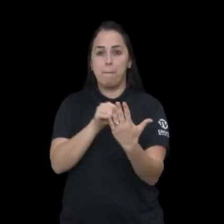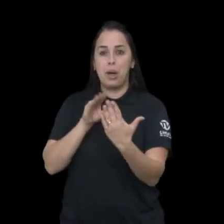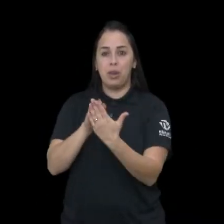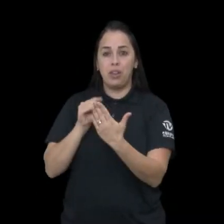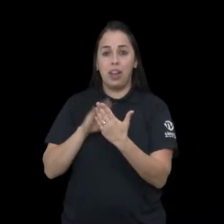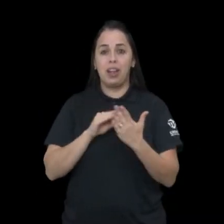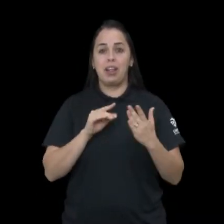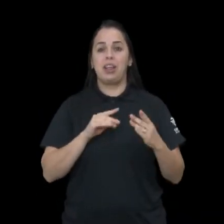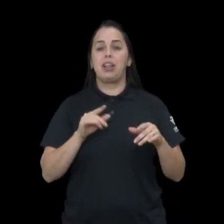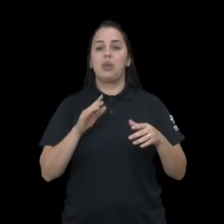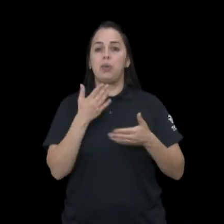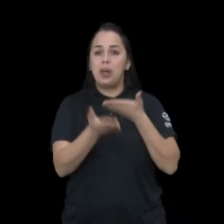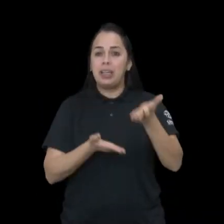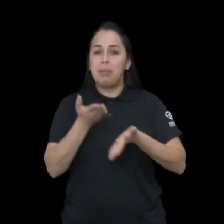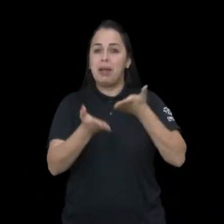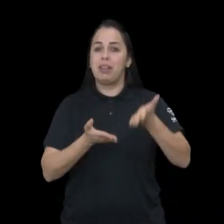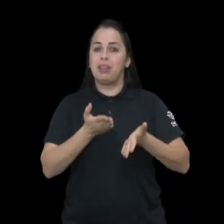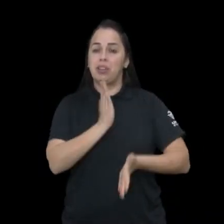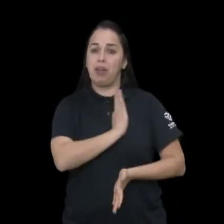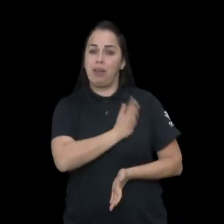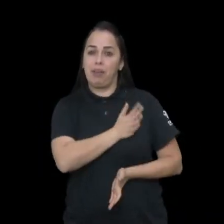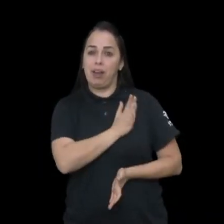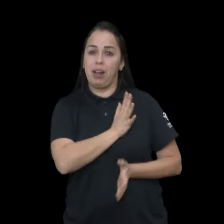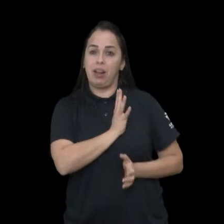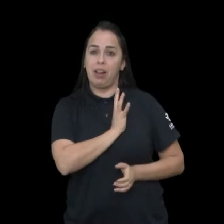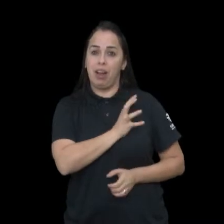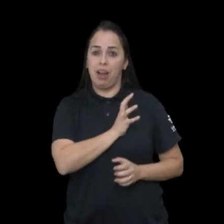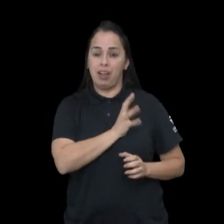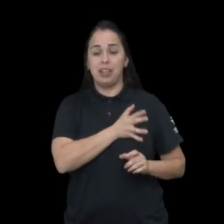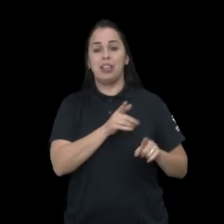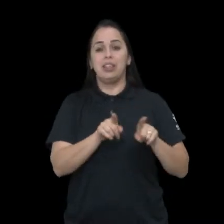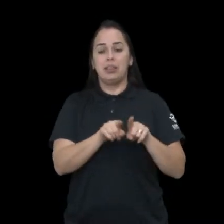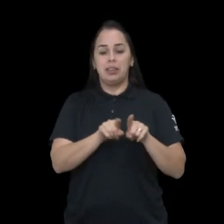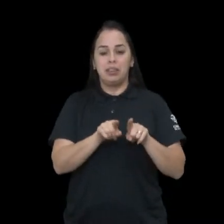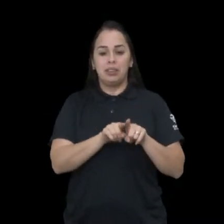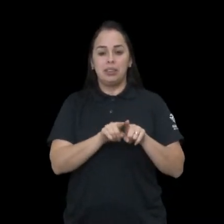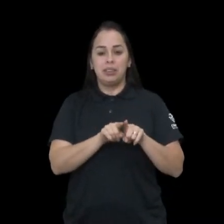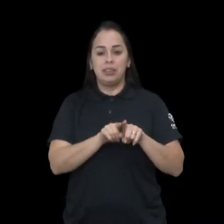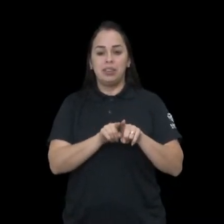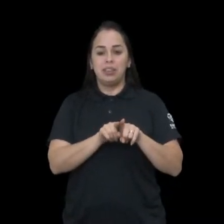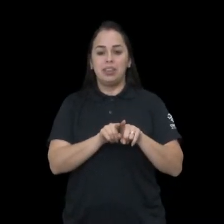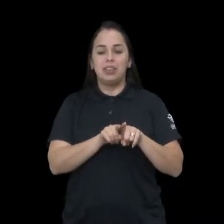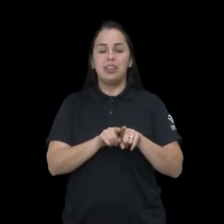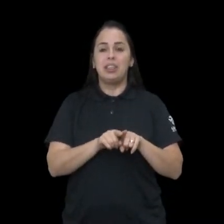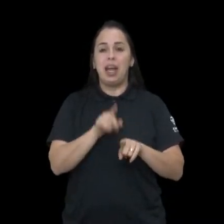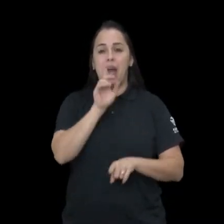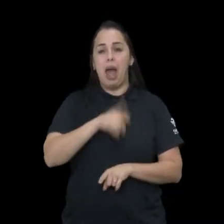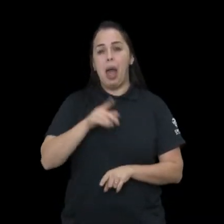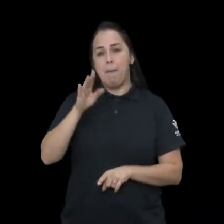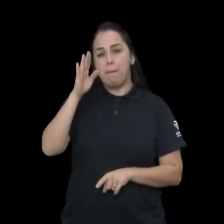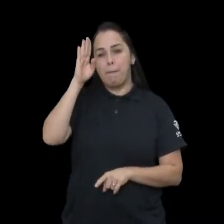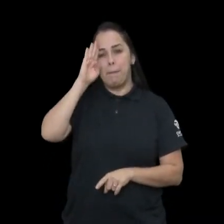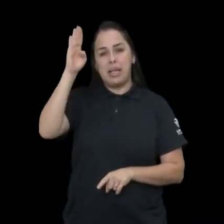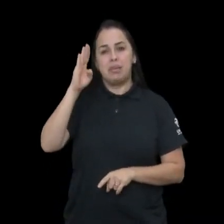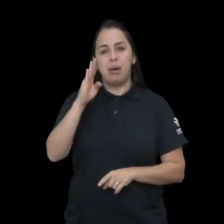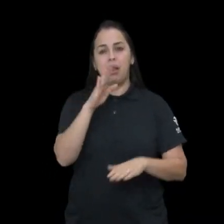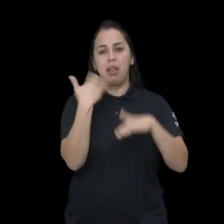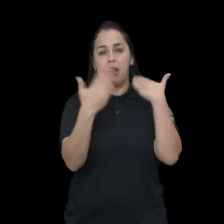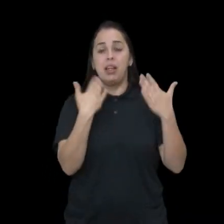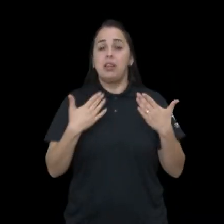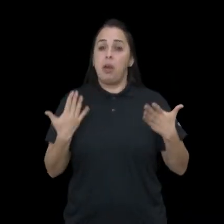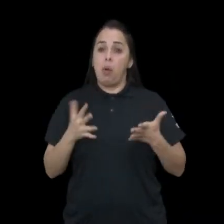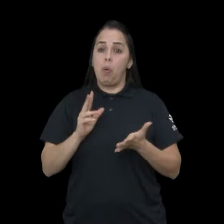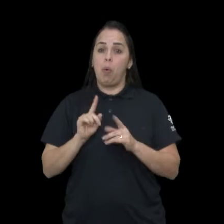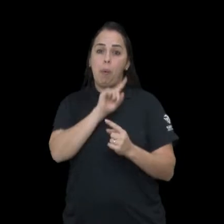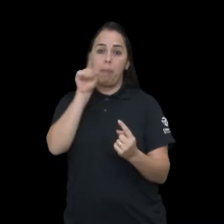de doenças cardiovasculares e paradas cardíacas, sendo uma das principais causas de morte do mundo. Esse objetivo é criar uma rede de